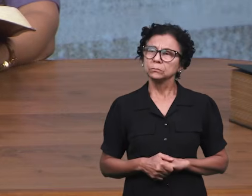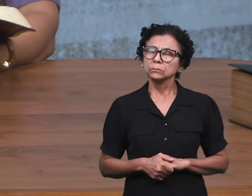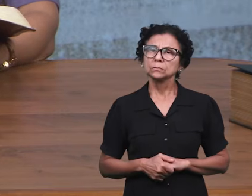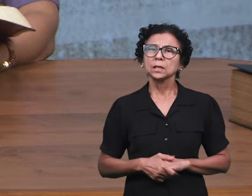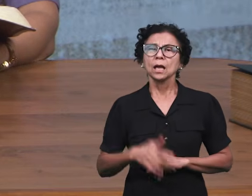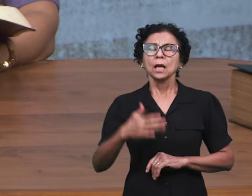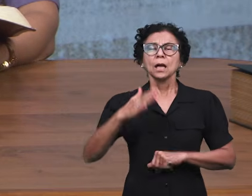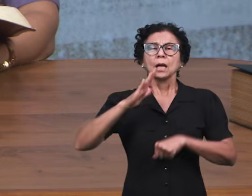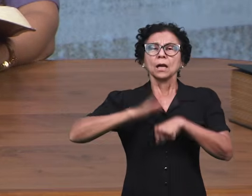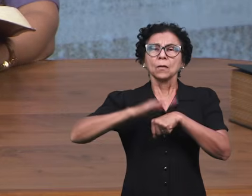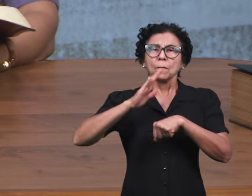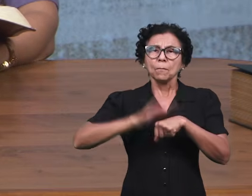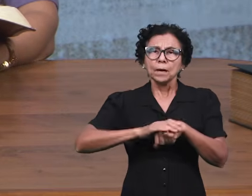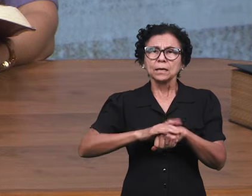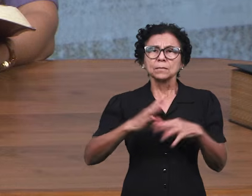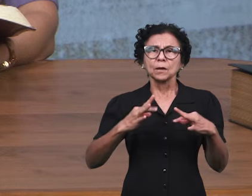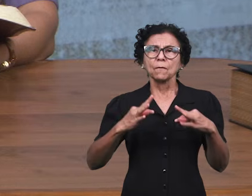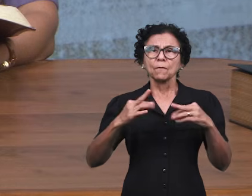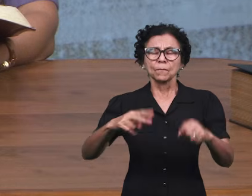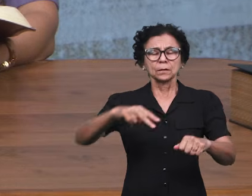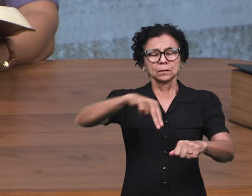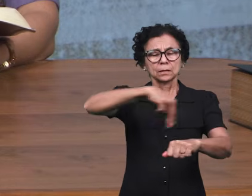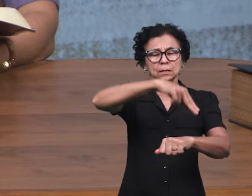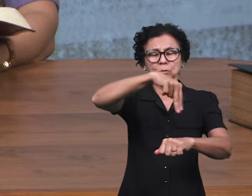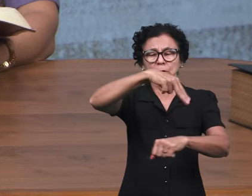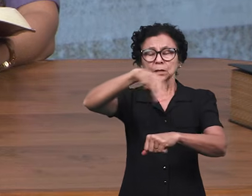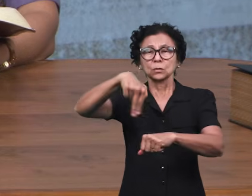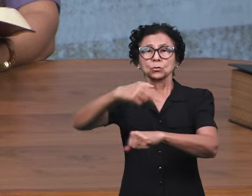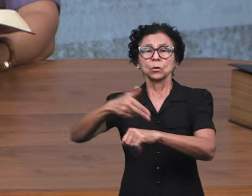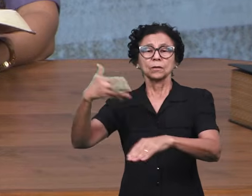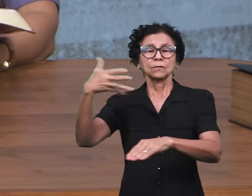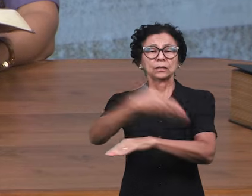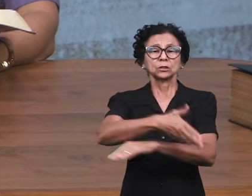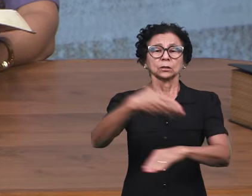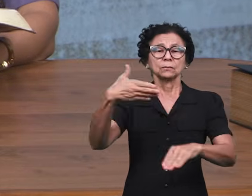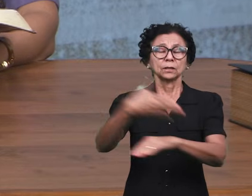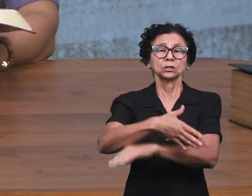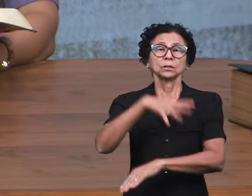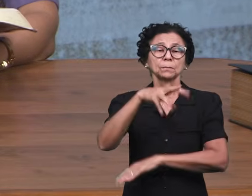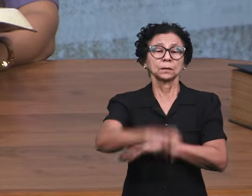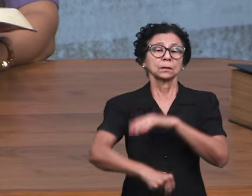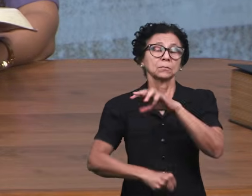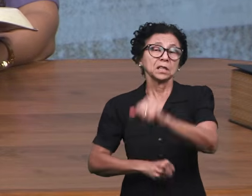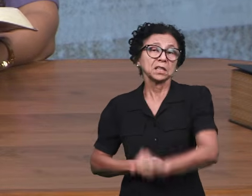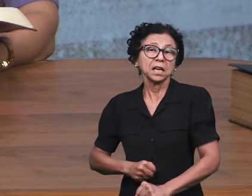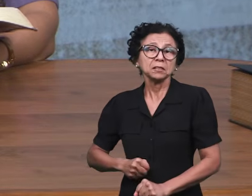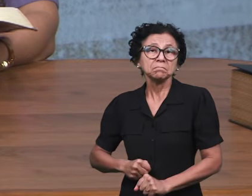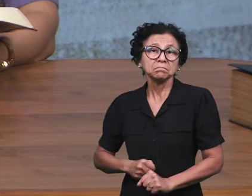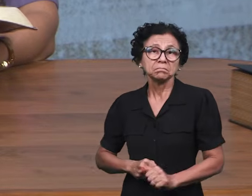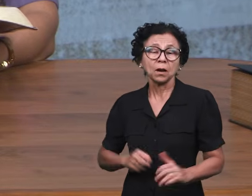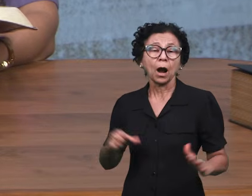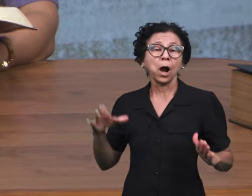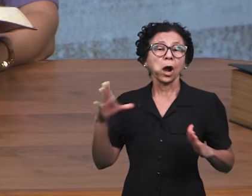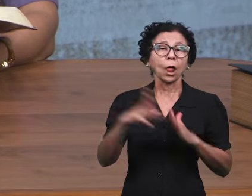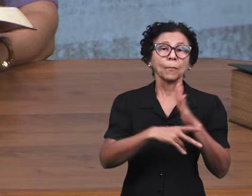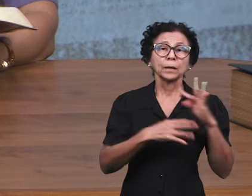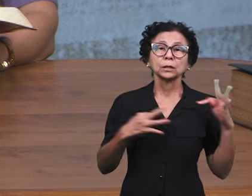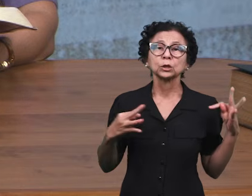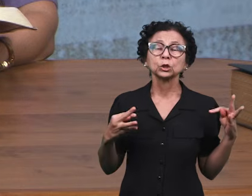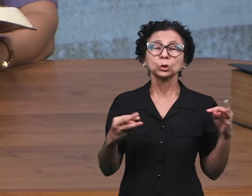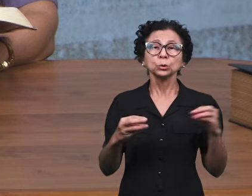é Amate como Arpade? E Samaria como Damasco? A minha